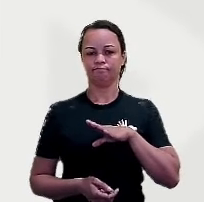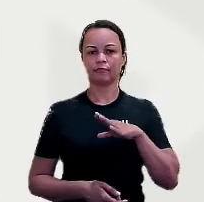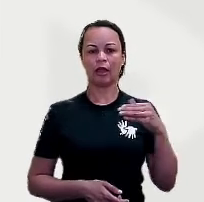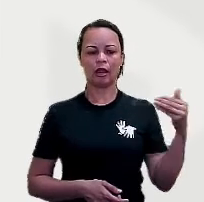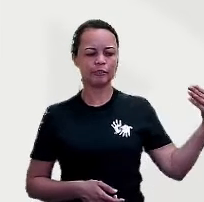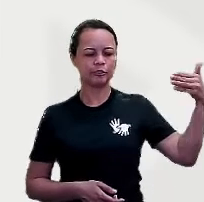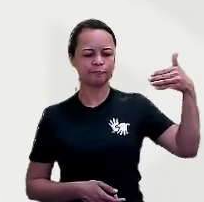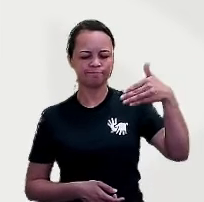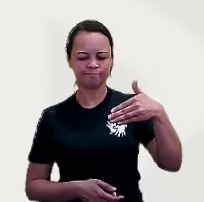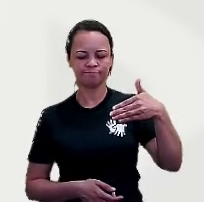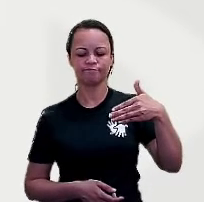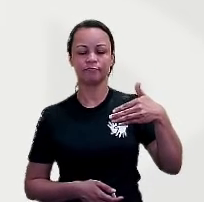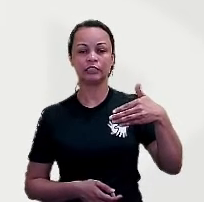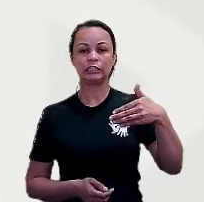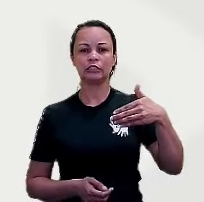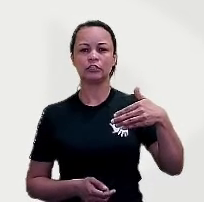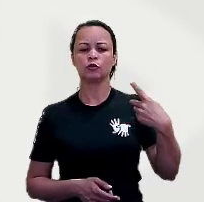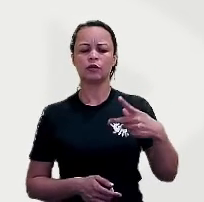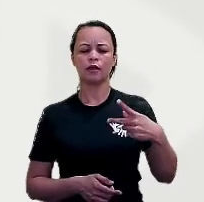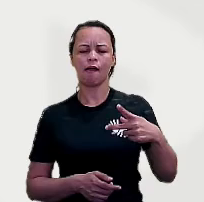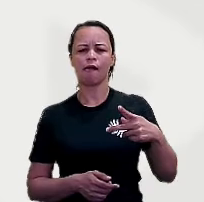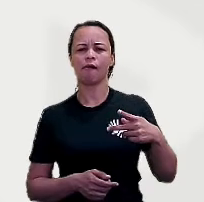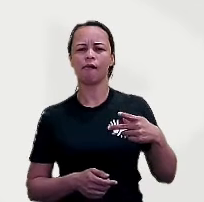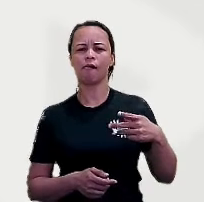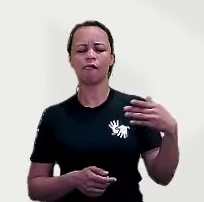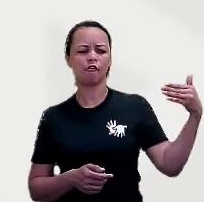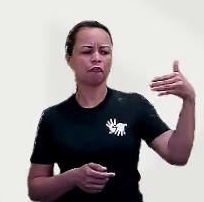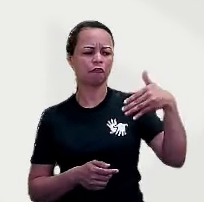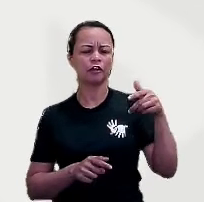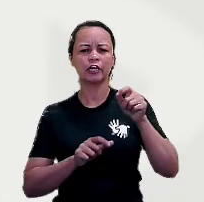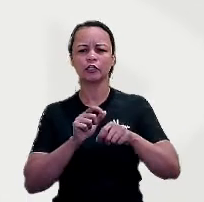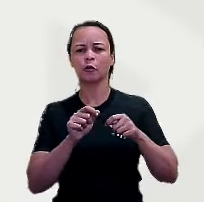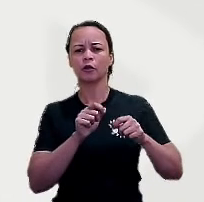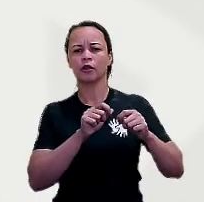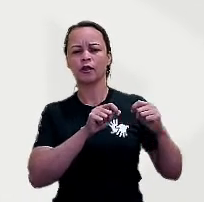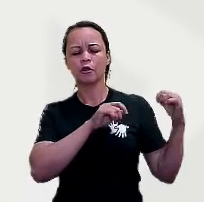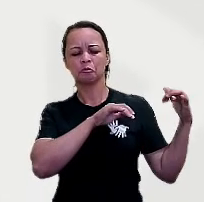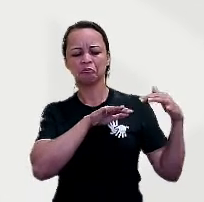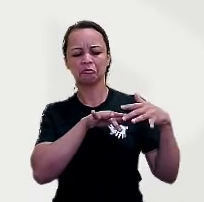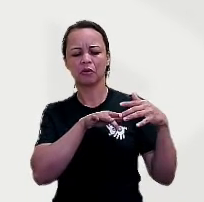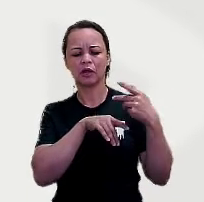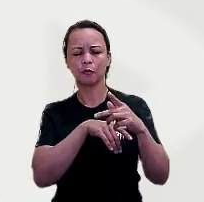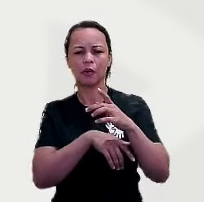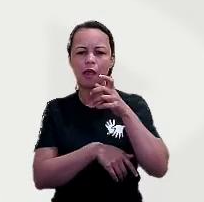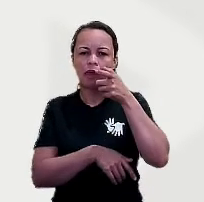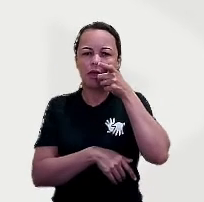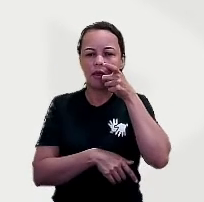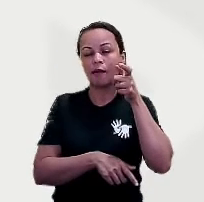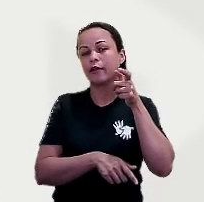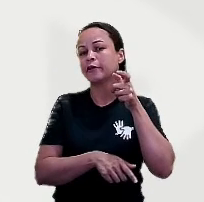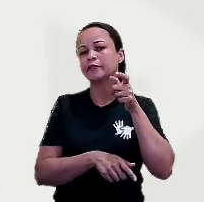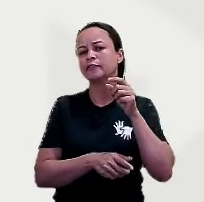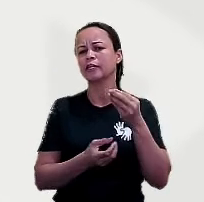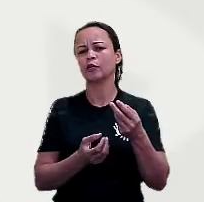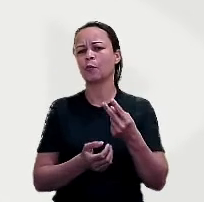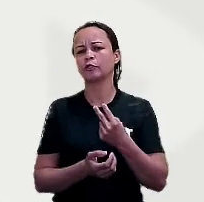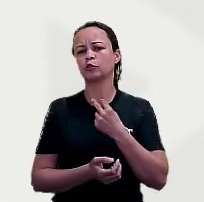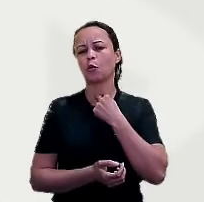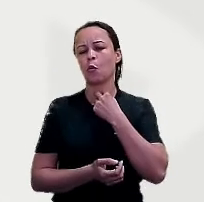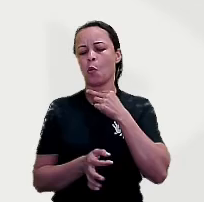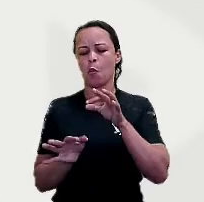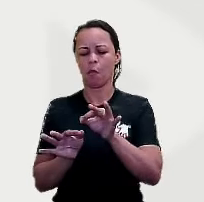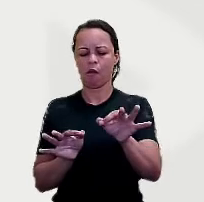vinham e essa vinda tinha um interesse que era não apenas ocupar